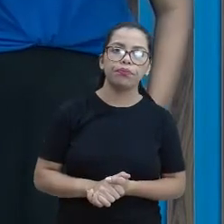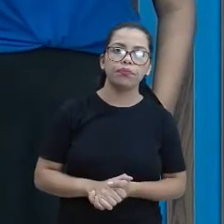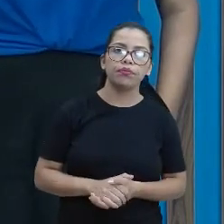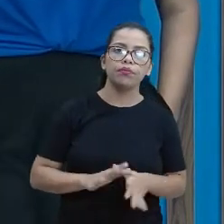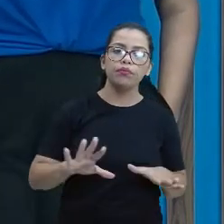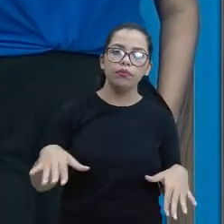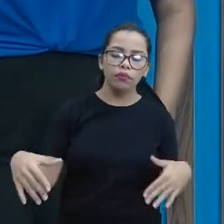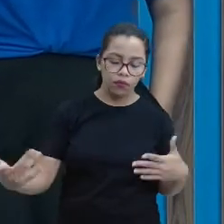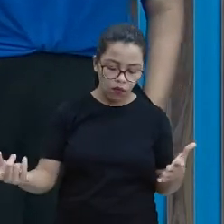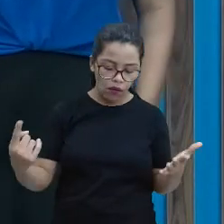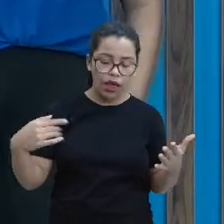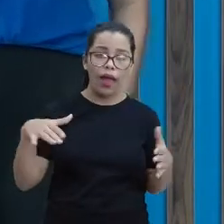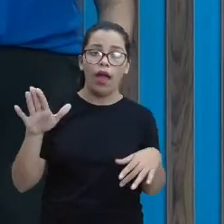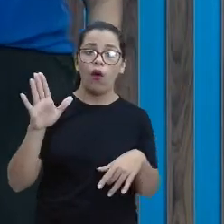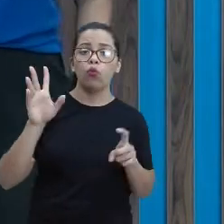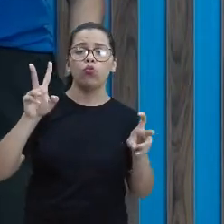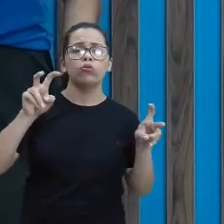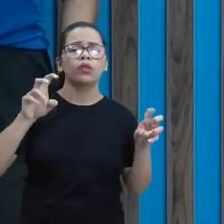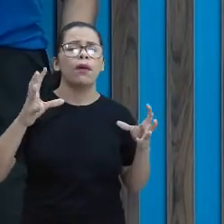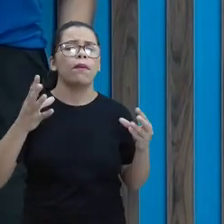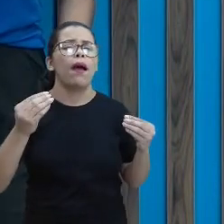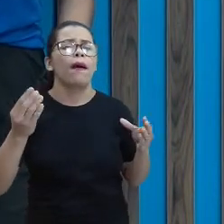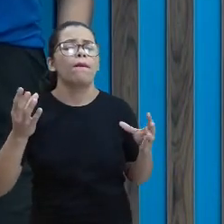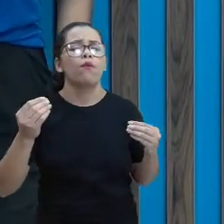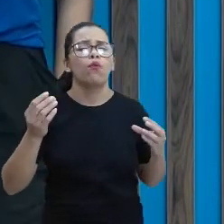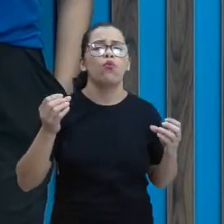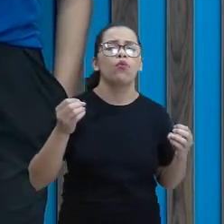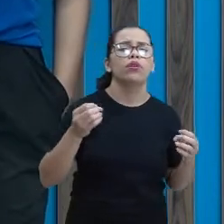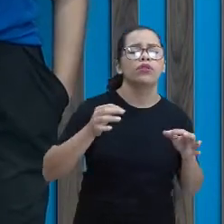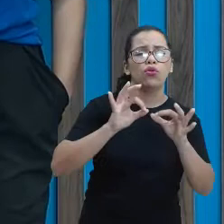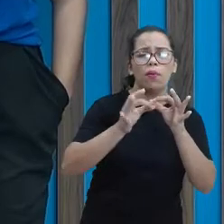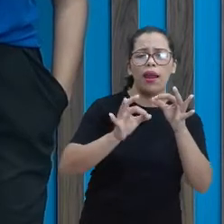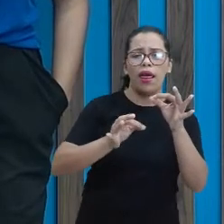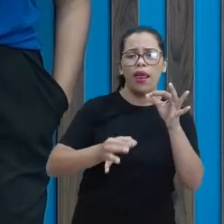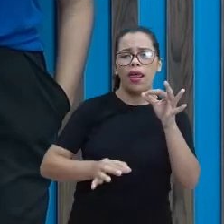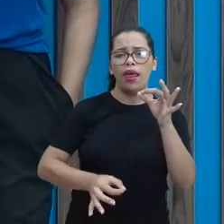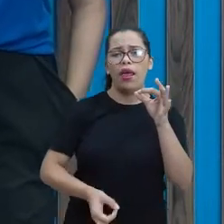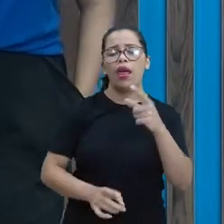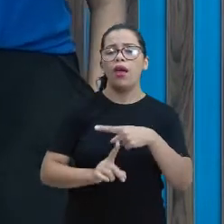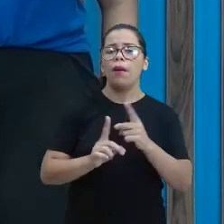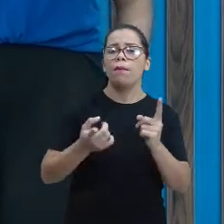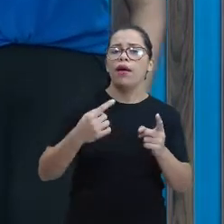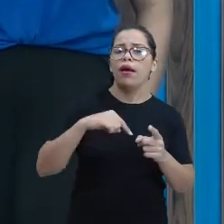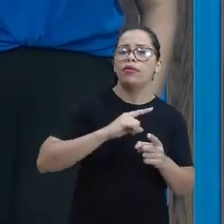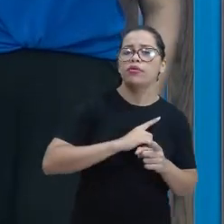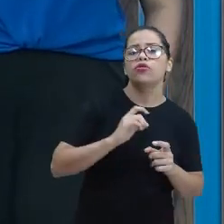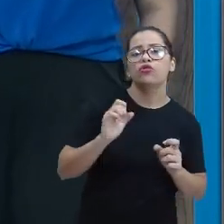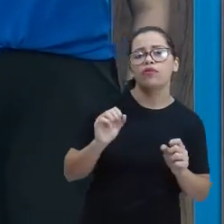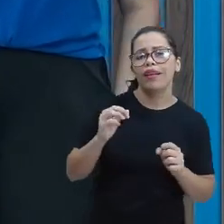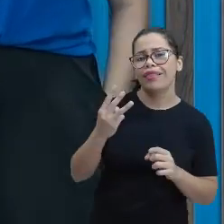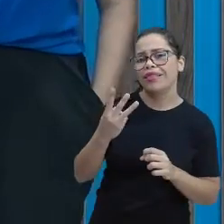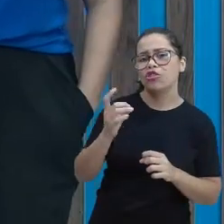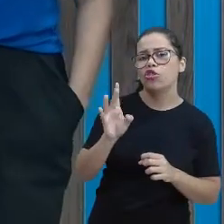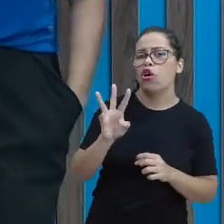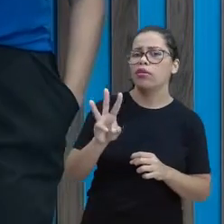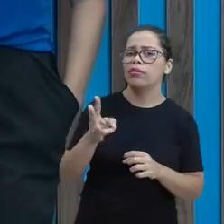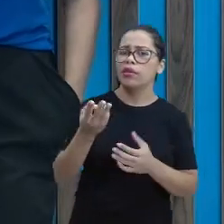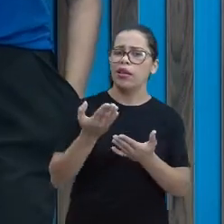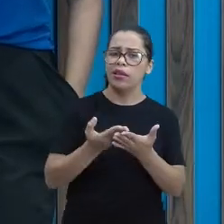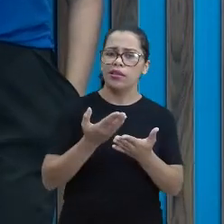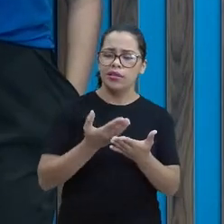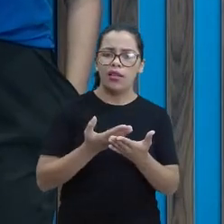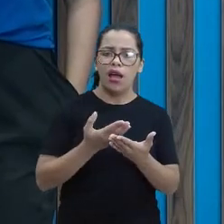É um tema que, assim, ele é longo, a gente só vai ter 3 aulas, mas daria para tranquilamente fazer umas 6, umas 9, porque a quantidade de